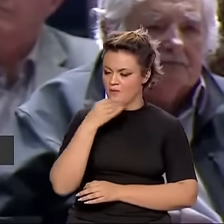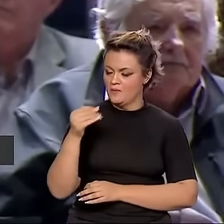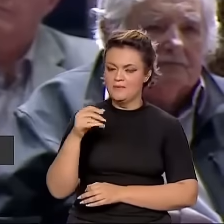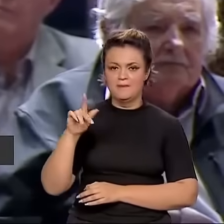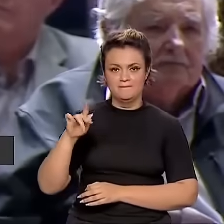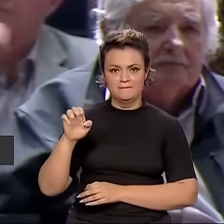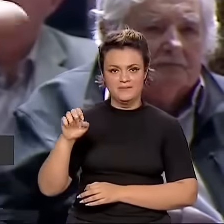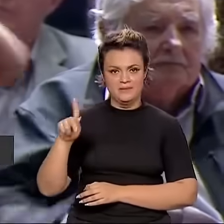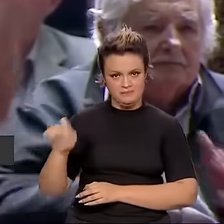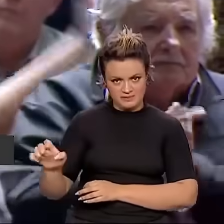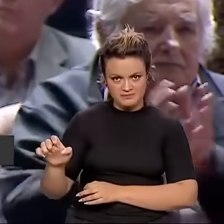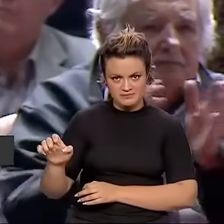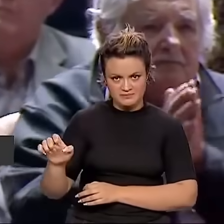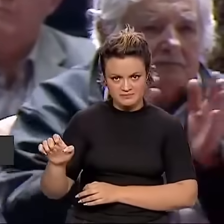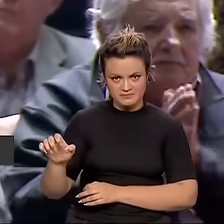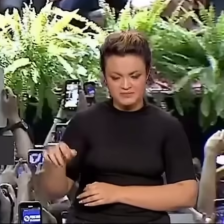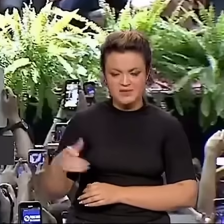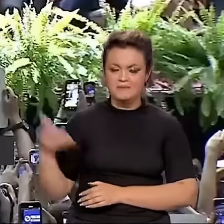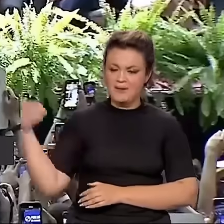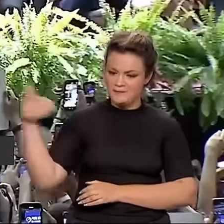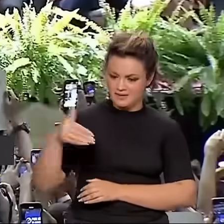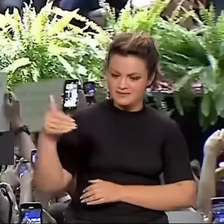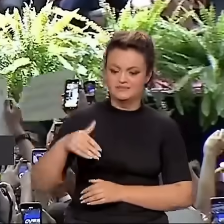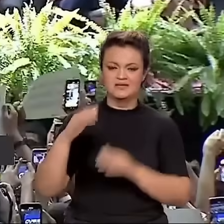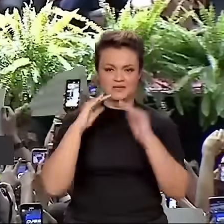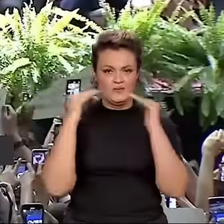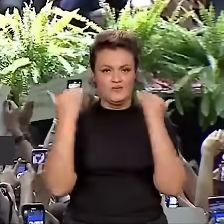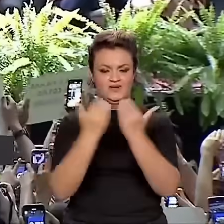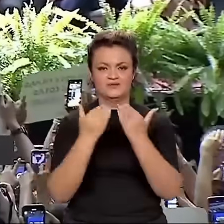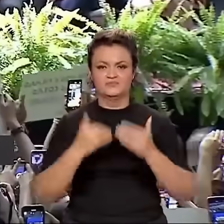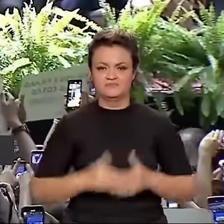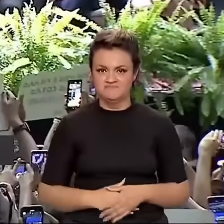Mujica para participar desse congresso.